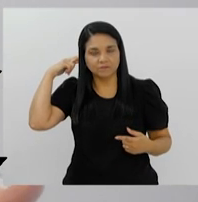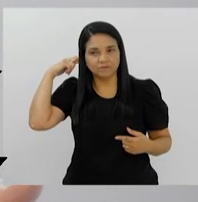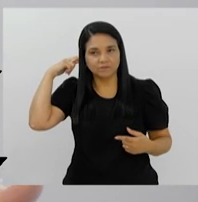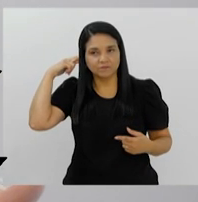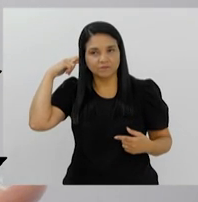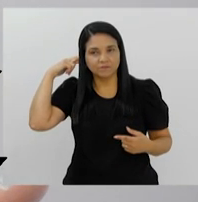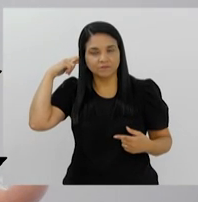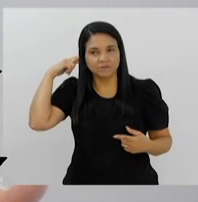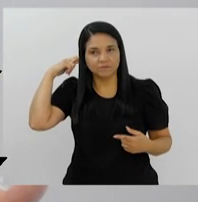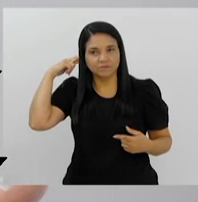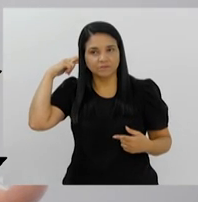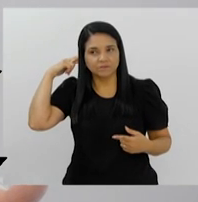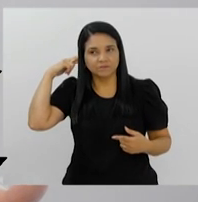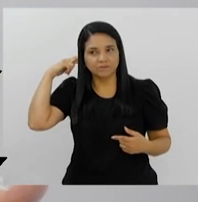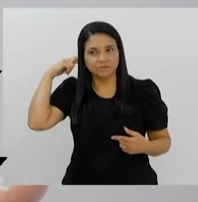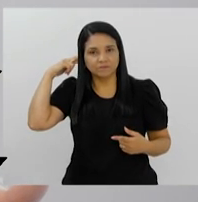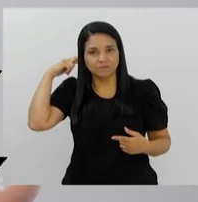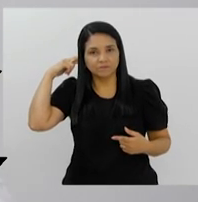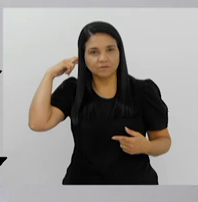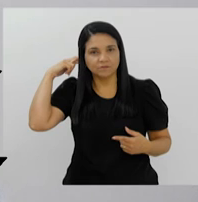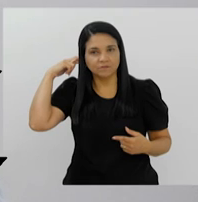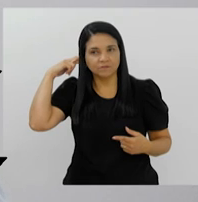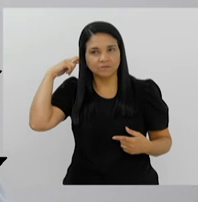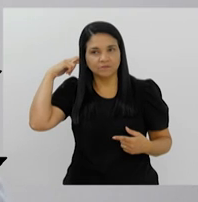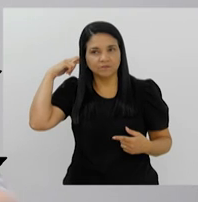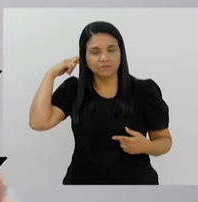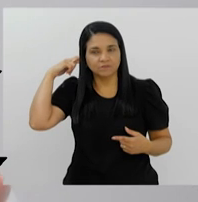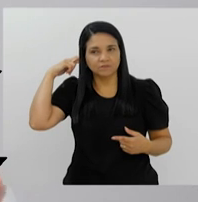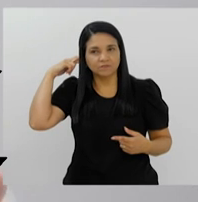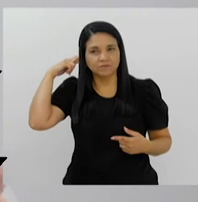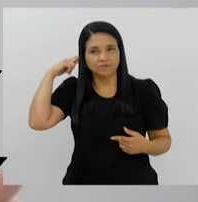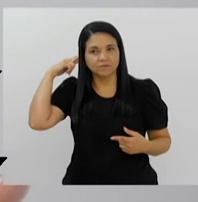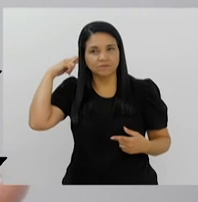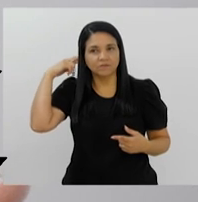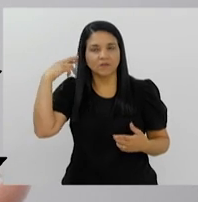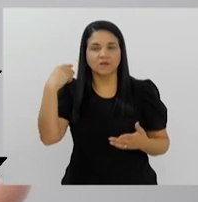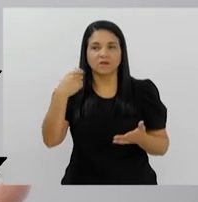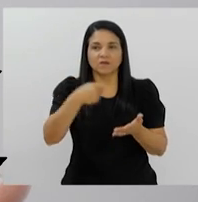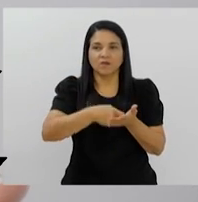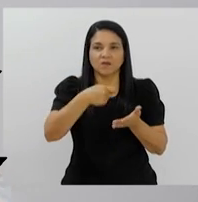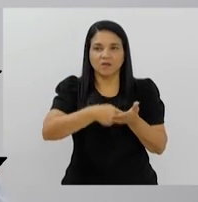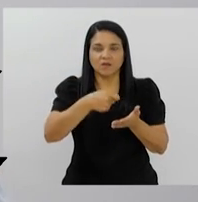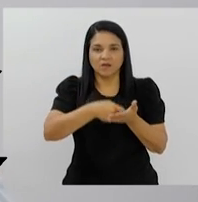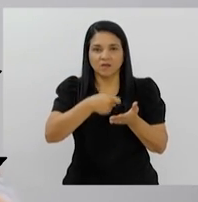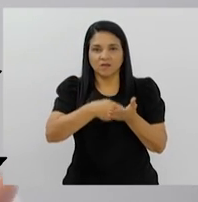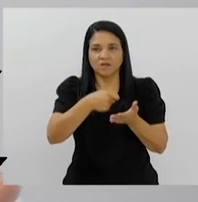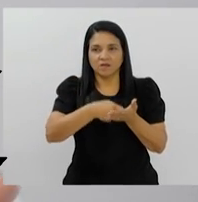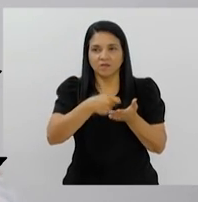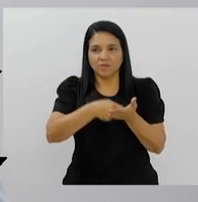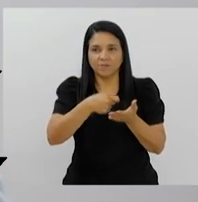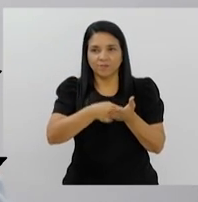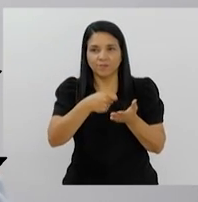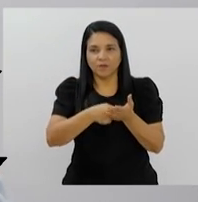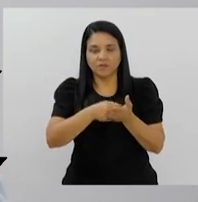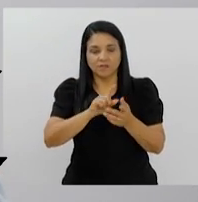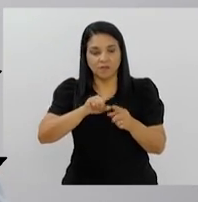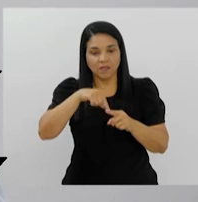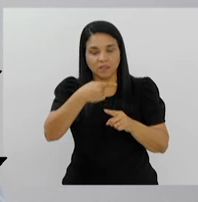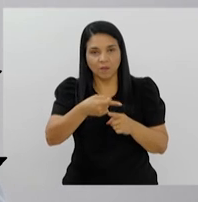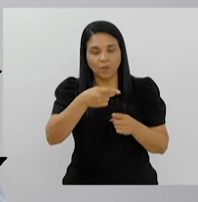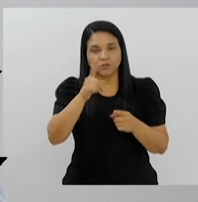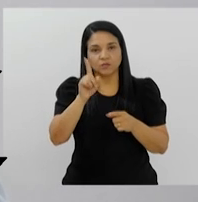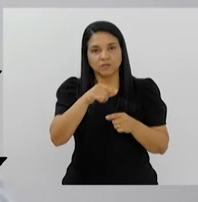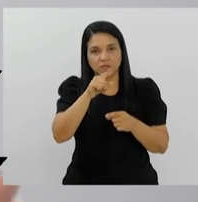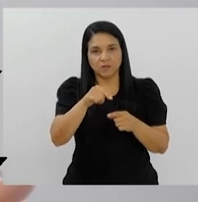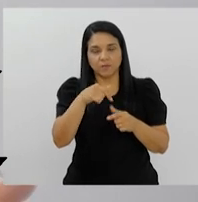atraso de Boza boleto ou fatura cobrança dificuldade com o pagamento cobrança após o cancelamento do